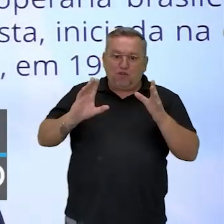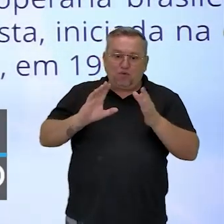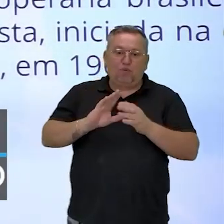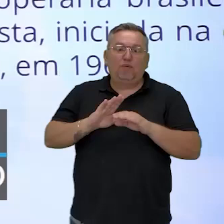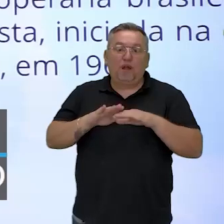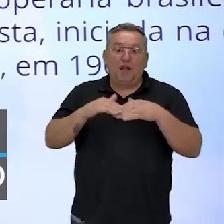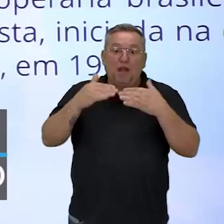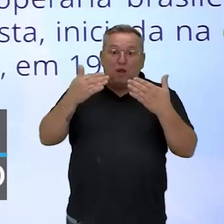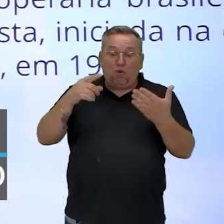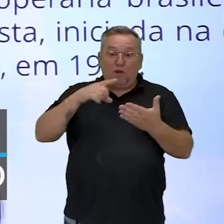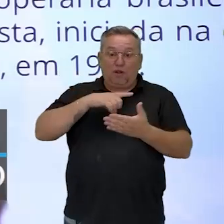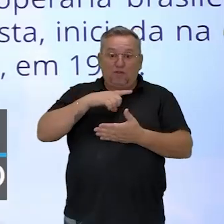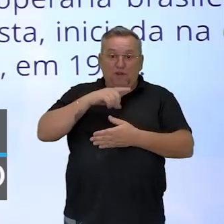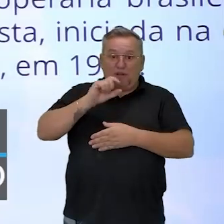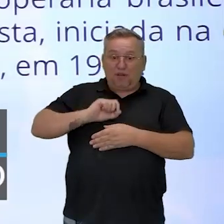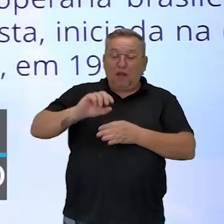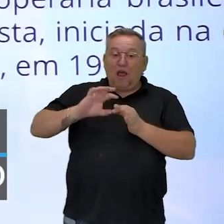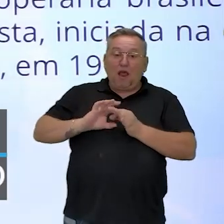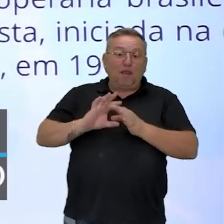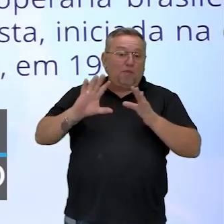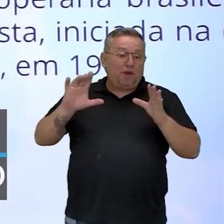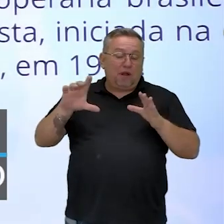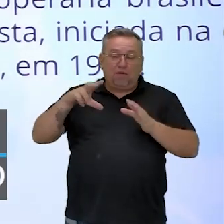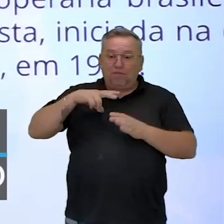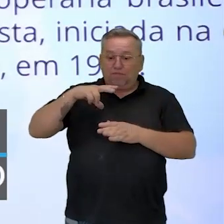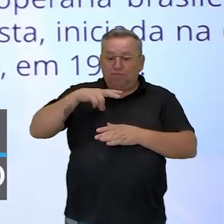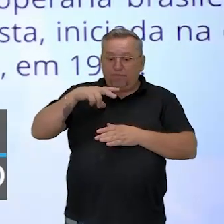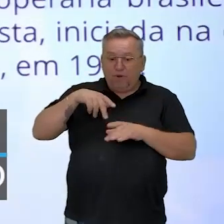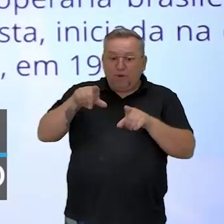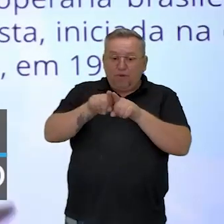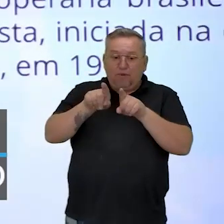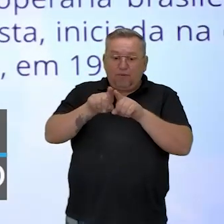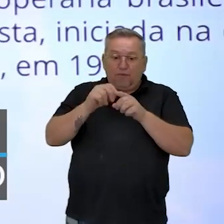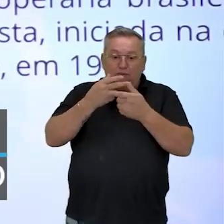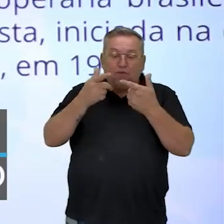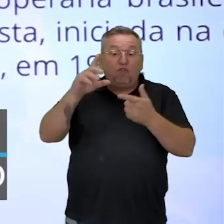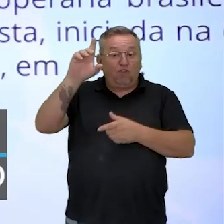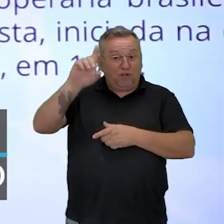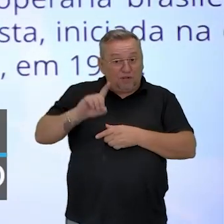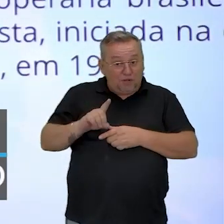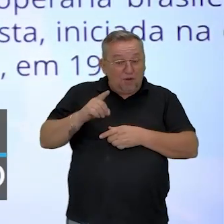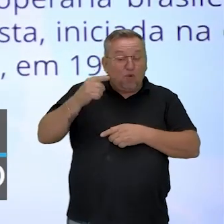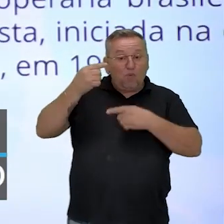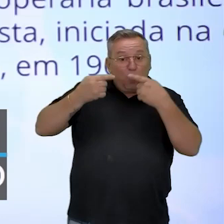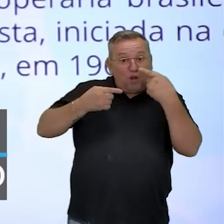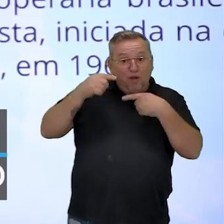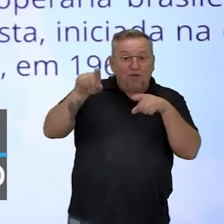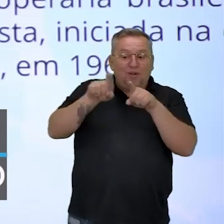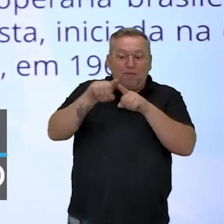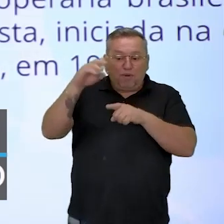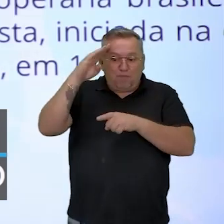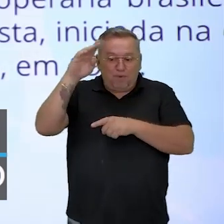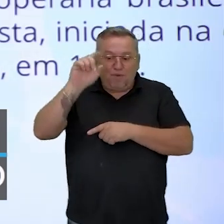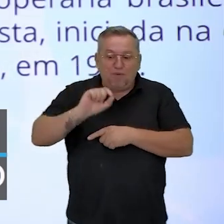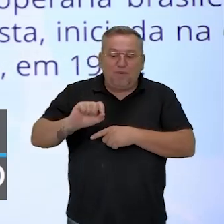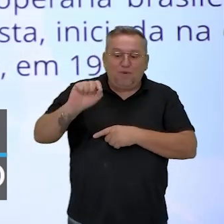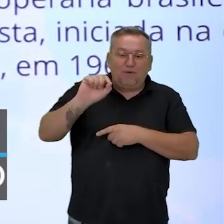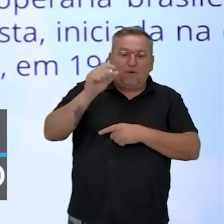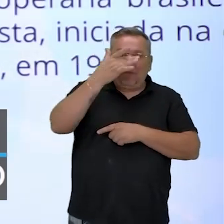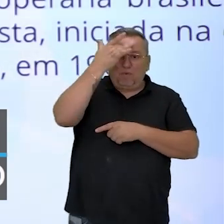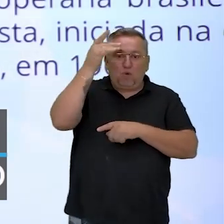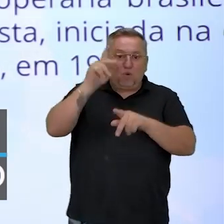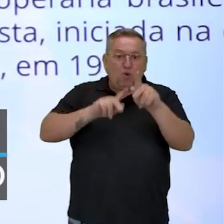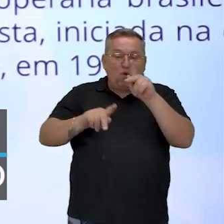quando a gente goza aqui de liberdades individuais, direitos políticos e, principalmente, o povo